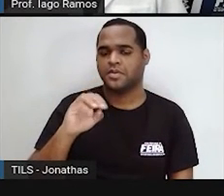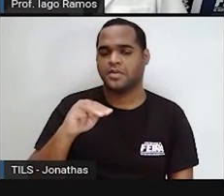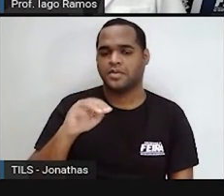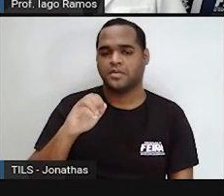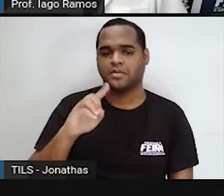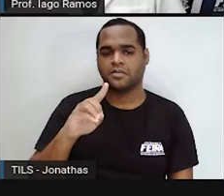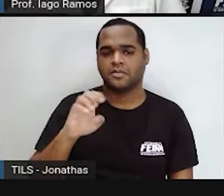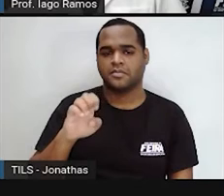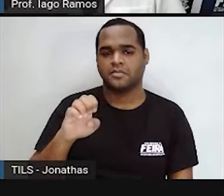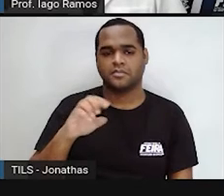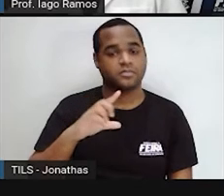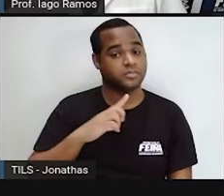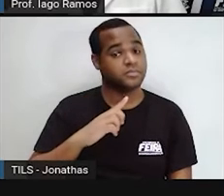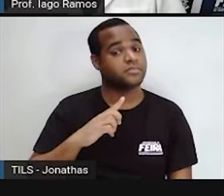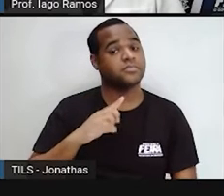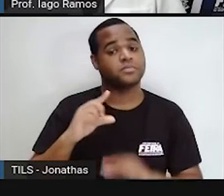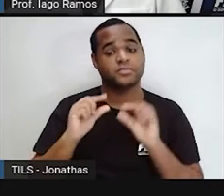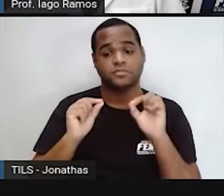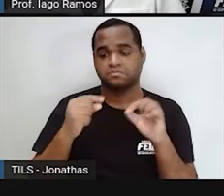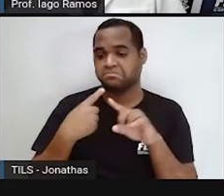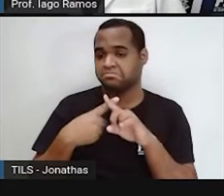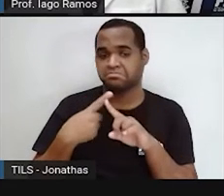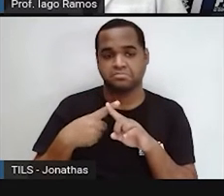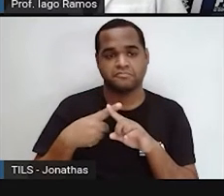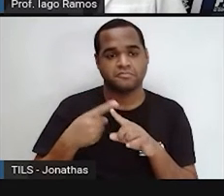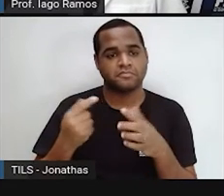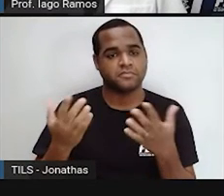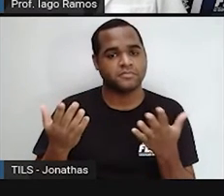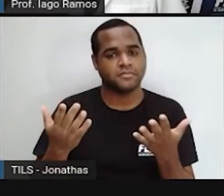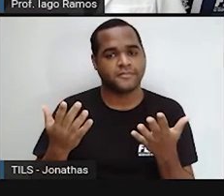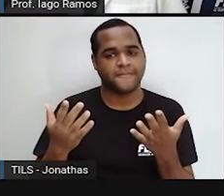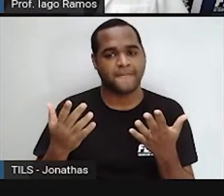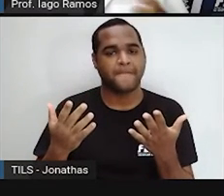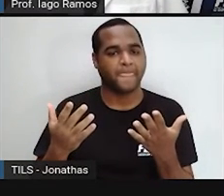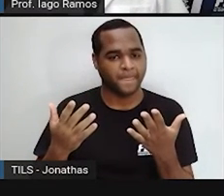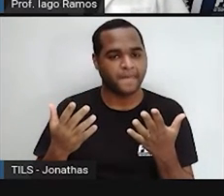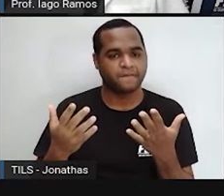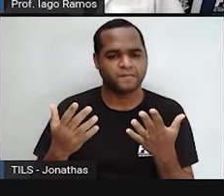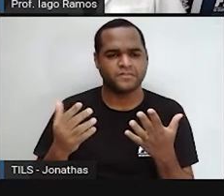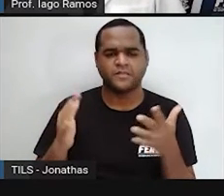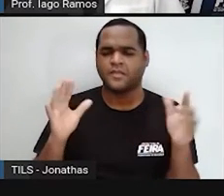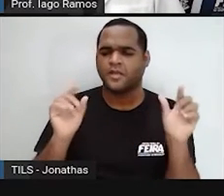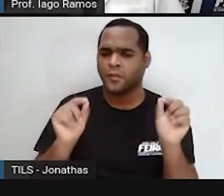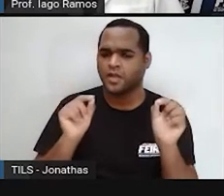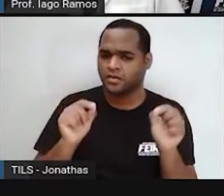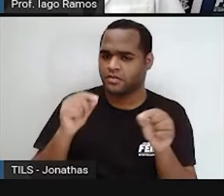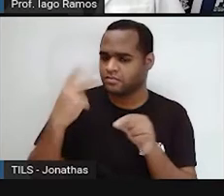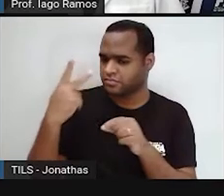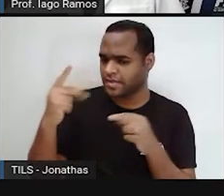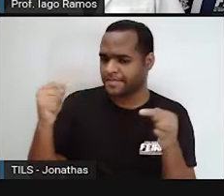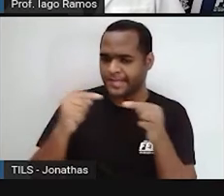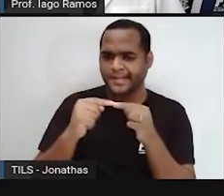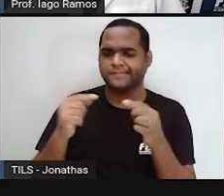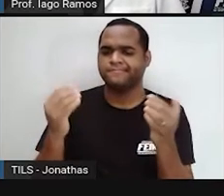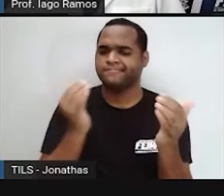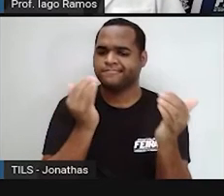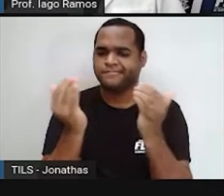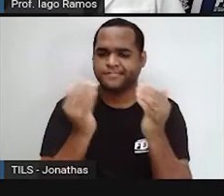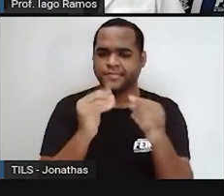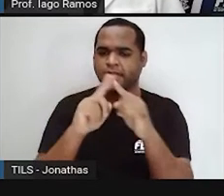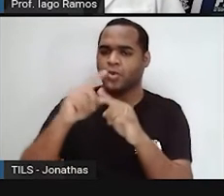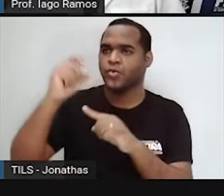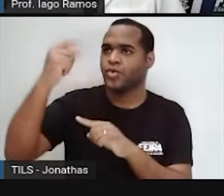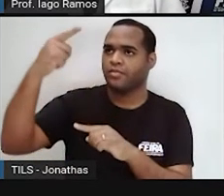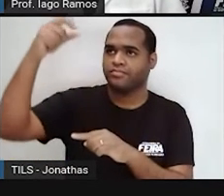esses locais no formato de pirâmide né É porque para eles a pirâmide simbolizavam um